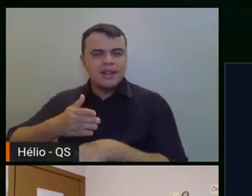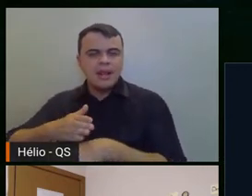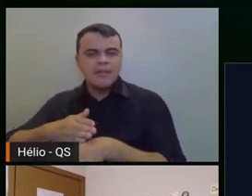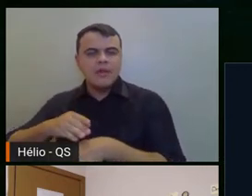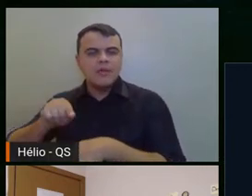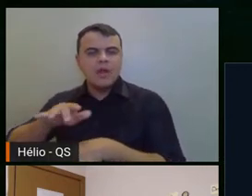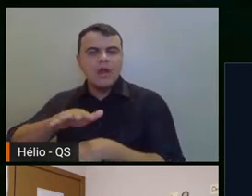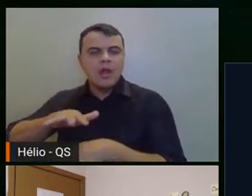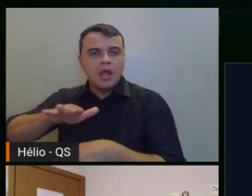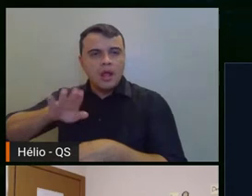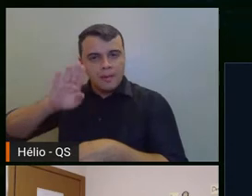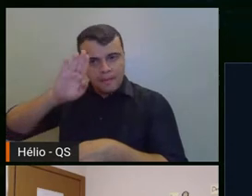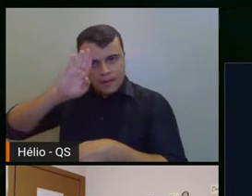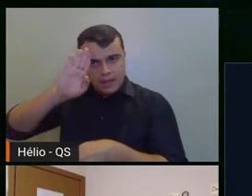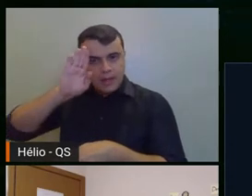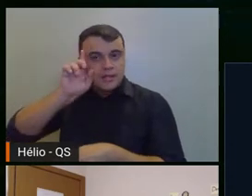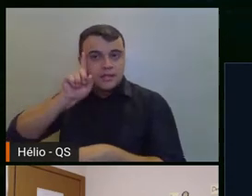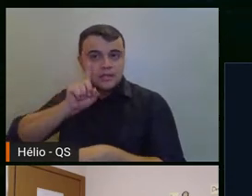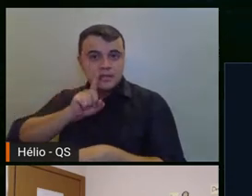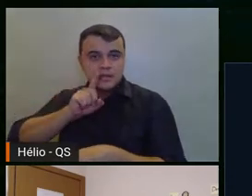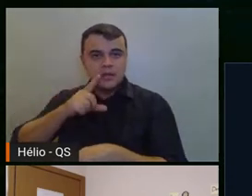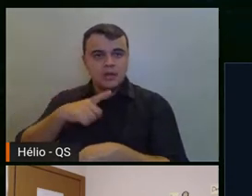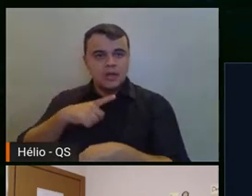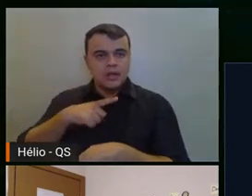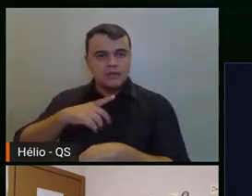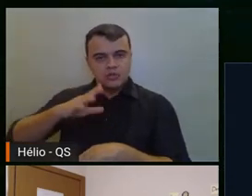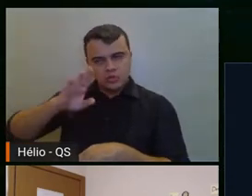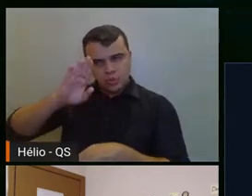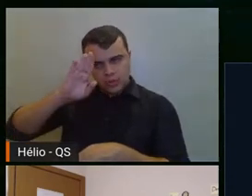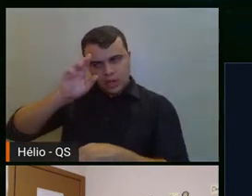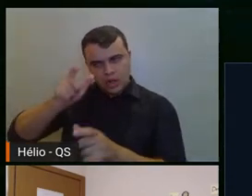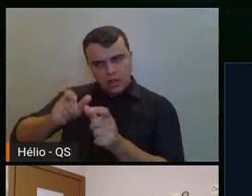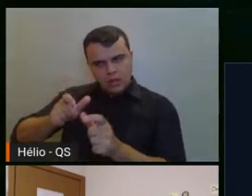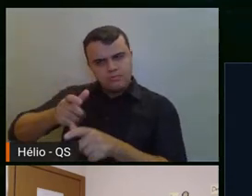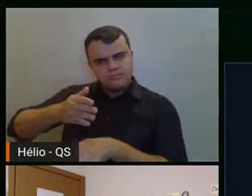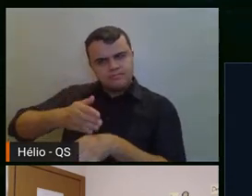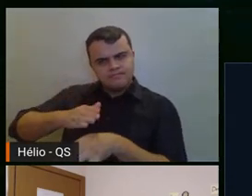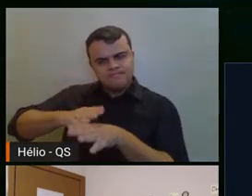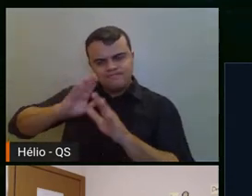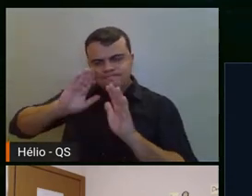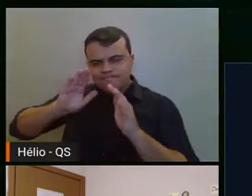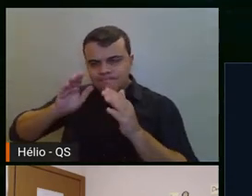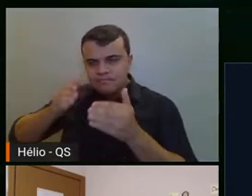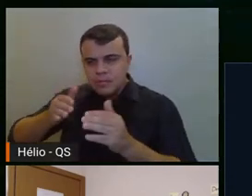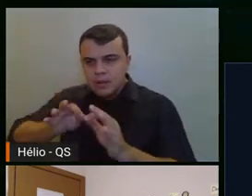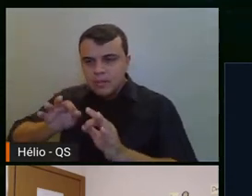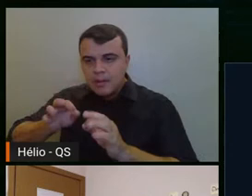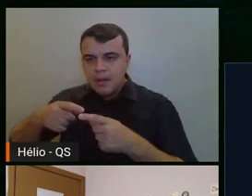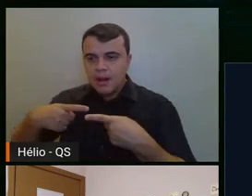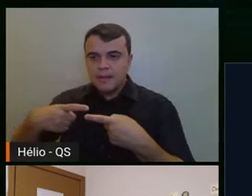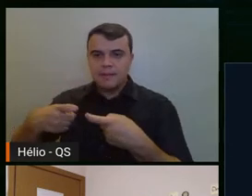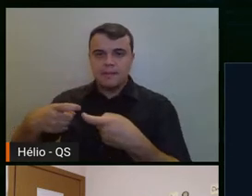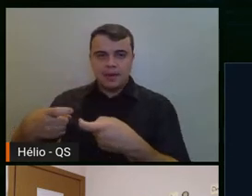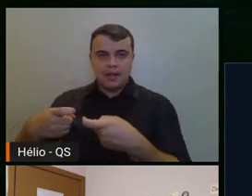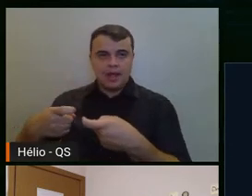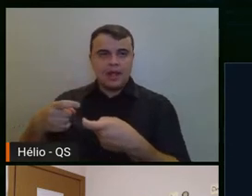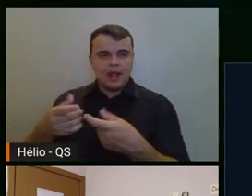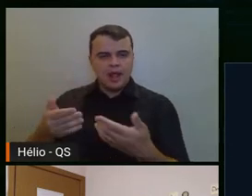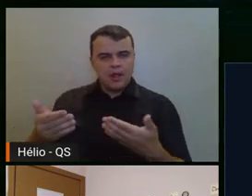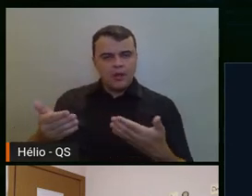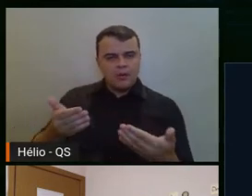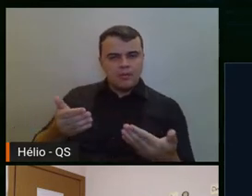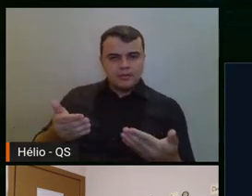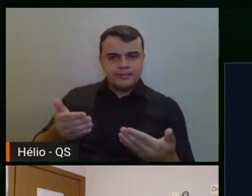treinamento né dos Campos militares americanos aonde os soldados passavam por treinamentos imersivos para se preparar para a guerra então numa analogia